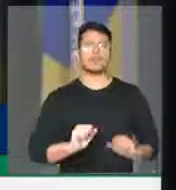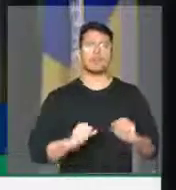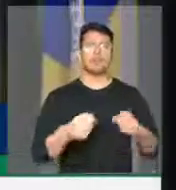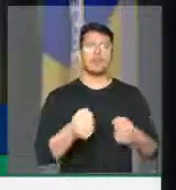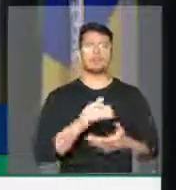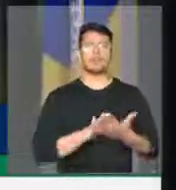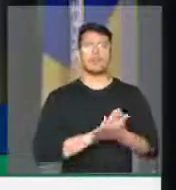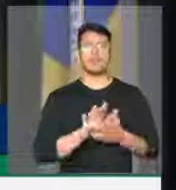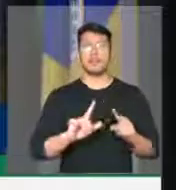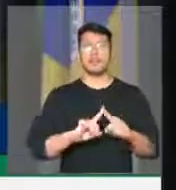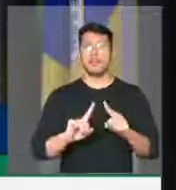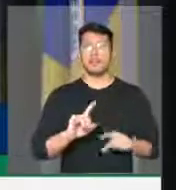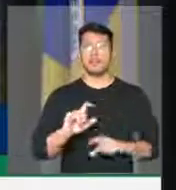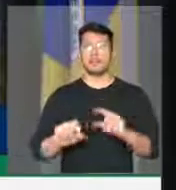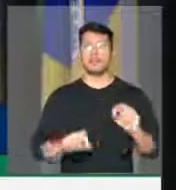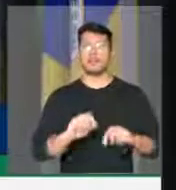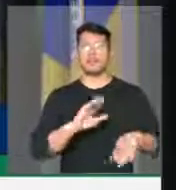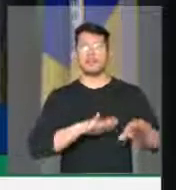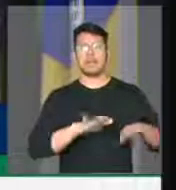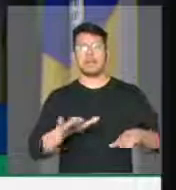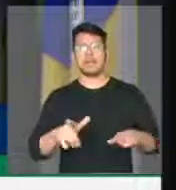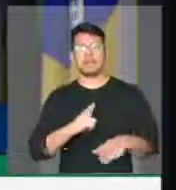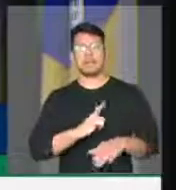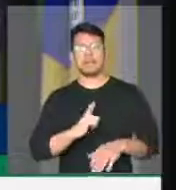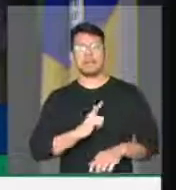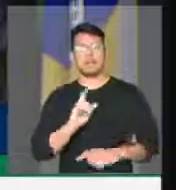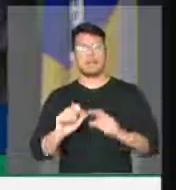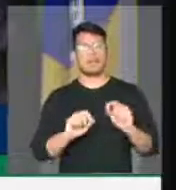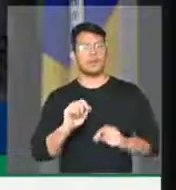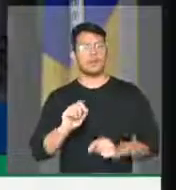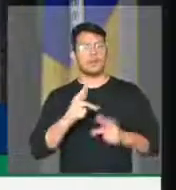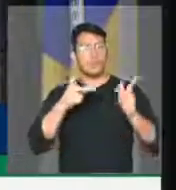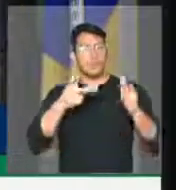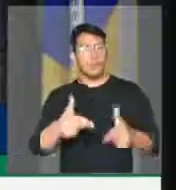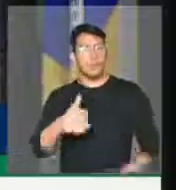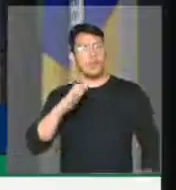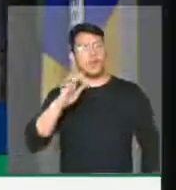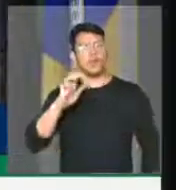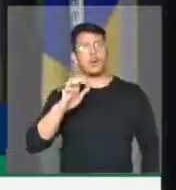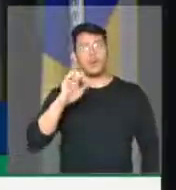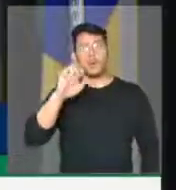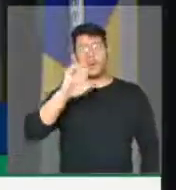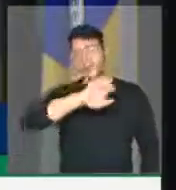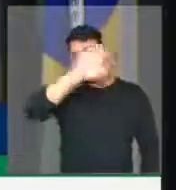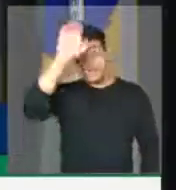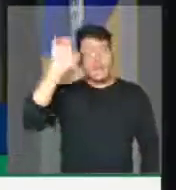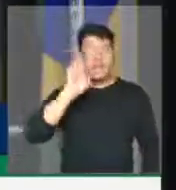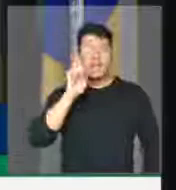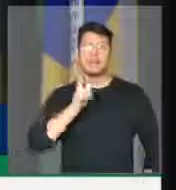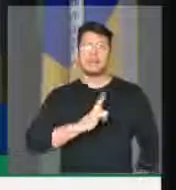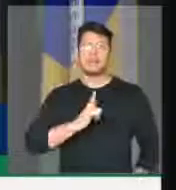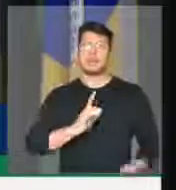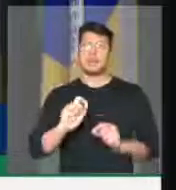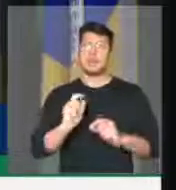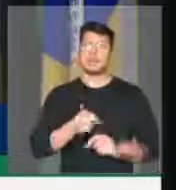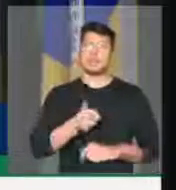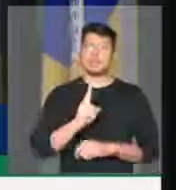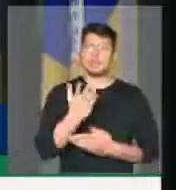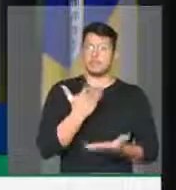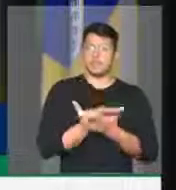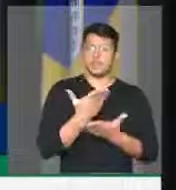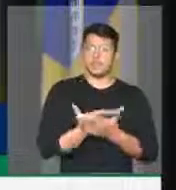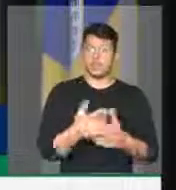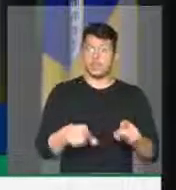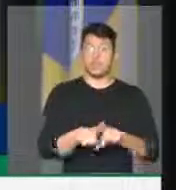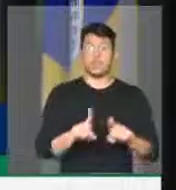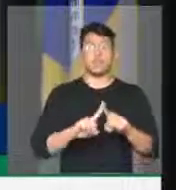PT, ao CAI, divergimos a ver, mas tem um respeito pela sua comunidade. Estudou uma excelente aluna da Universidade de Brasília. Eu